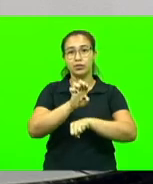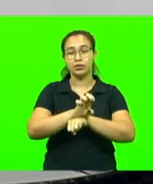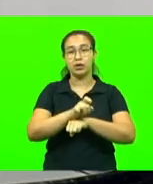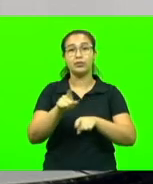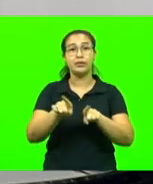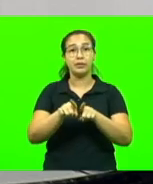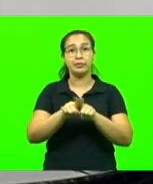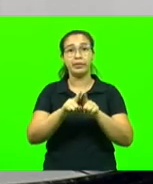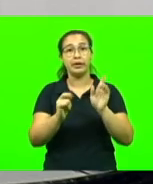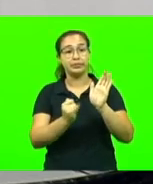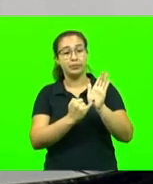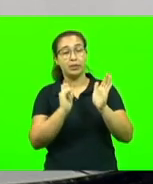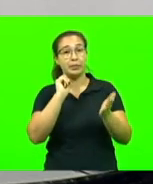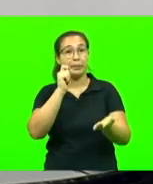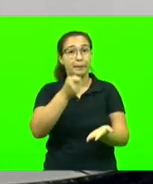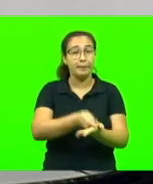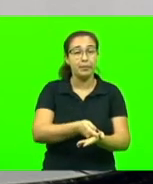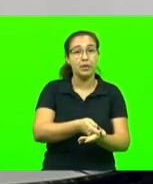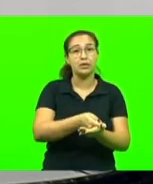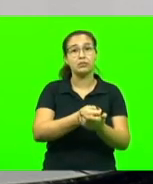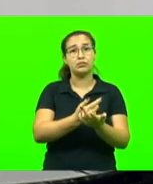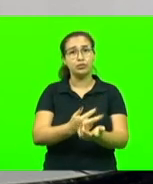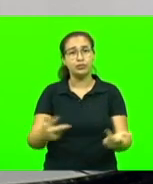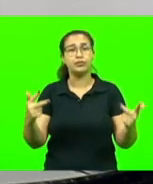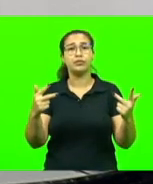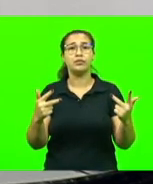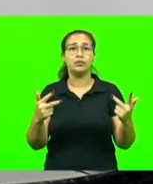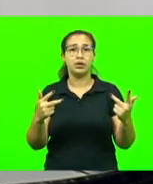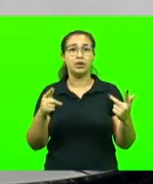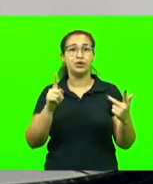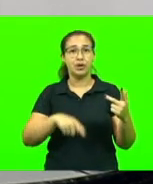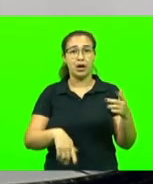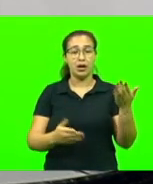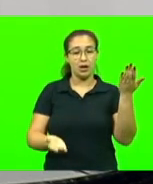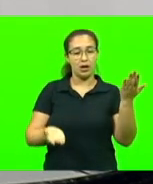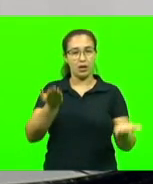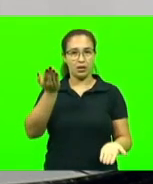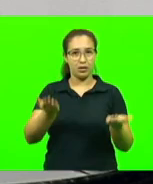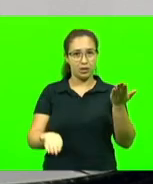tributos que asseguram o equilíbrio